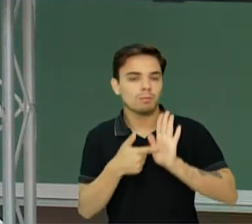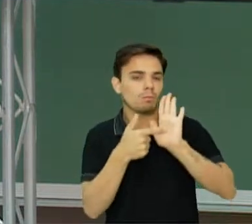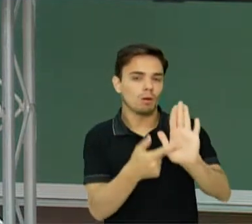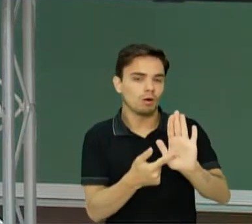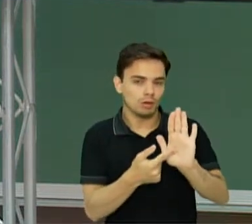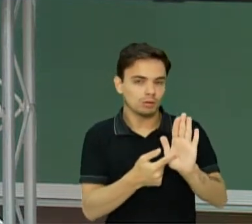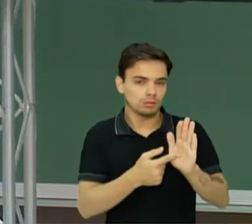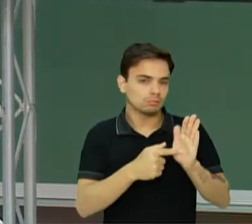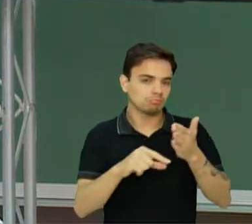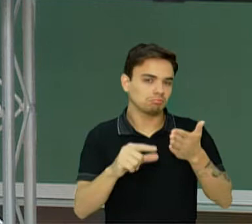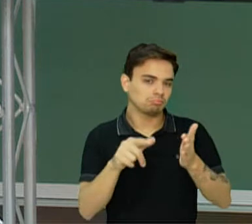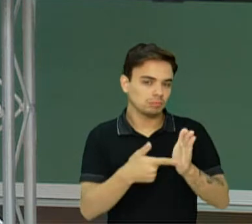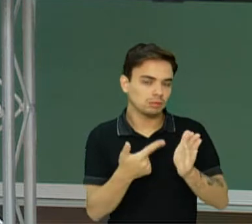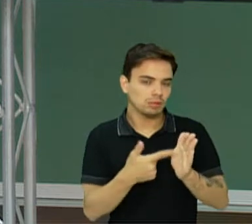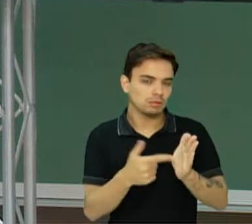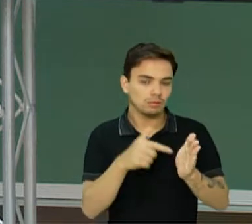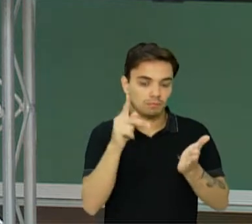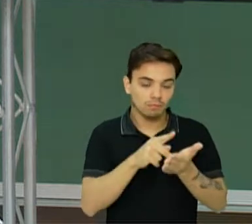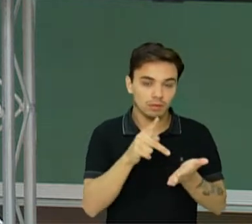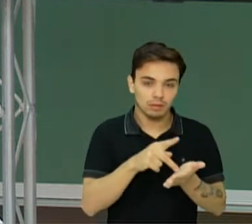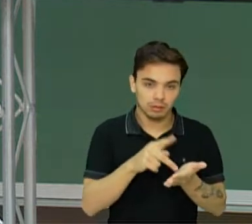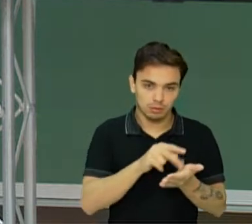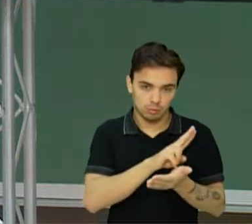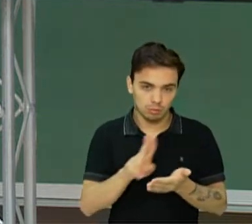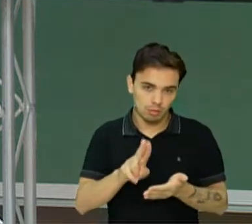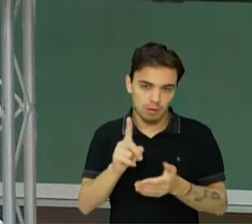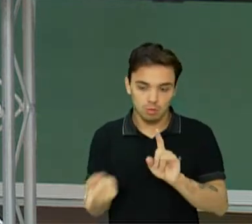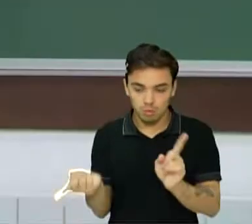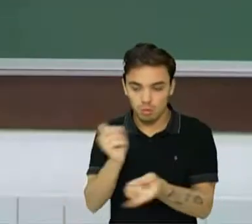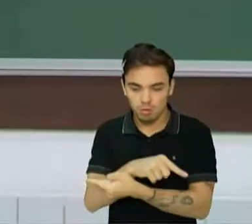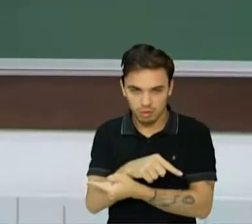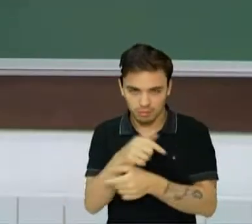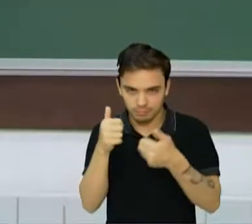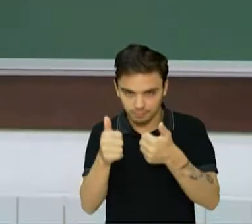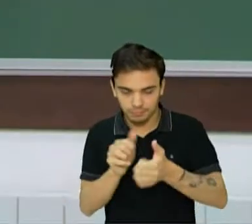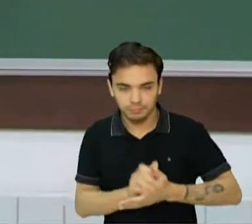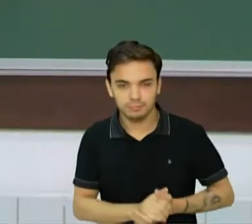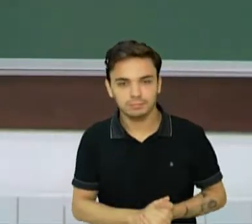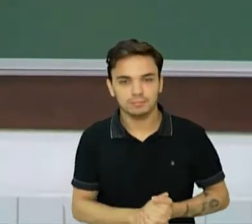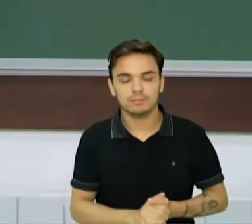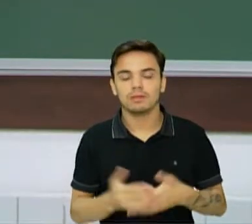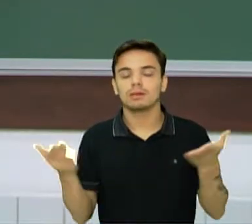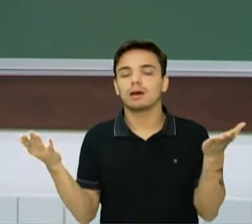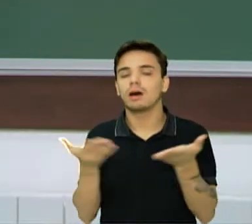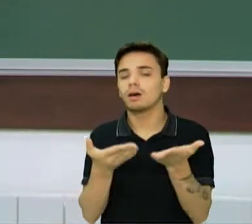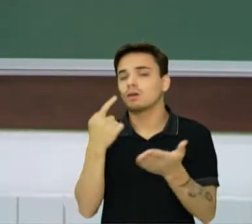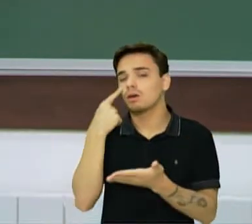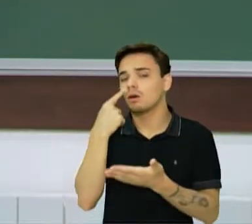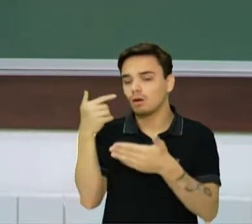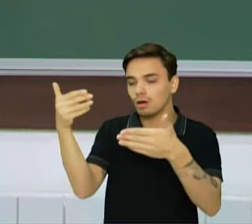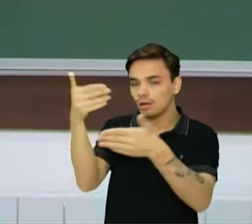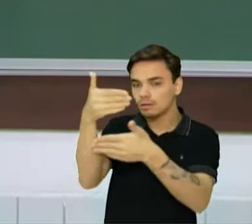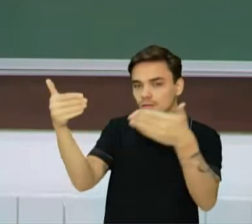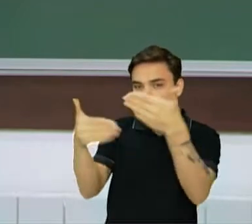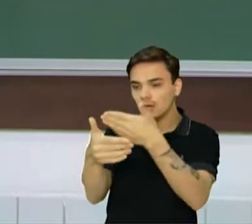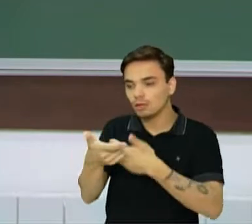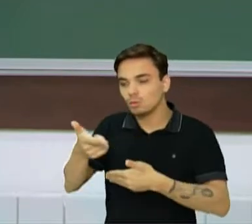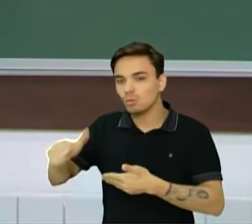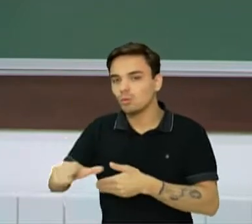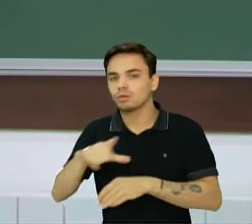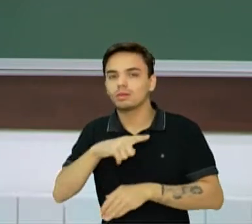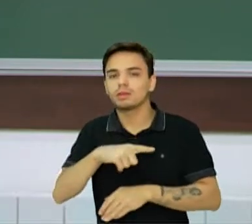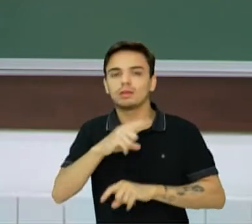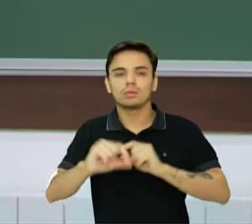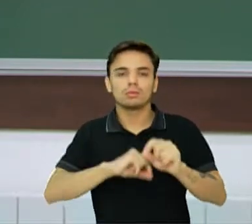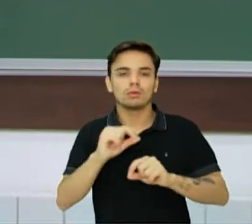é justamente o contrário do que seria um pseudônimo, ok? Seguinte, no próximo slide aqui, nós vamos começar, vai